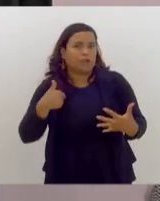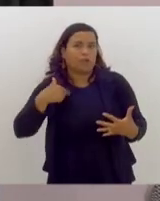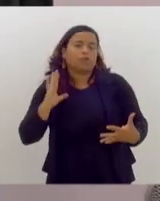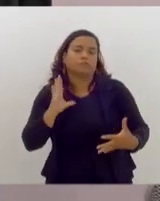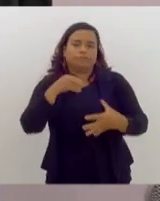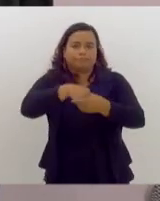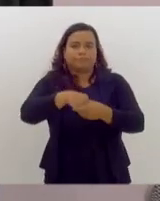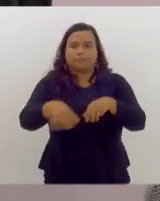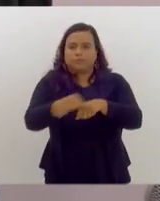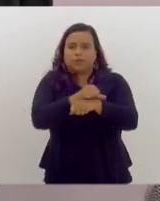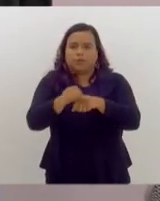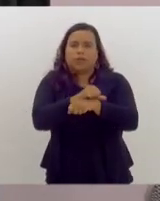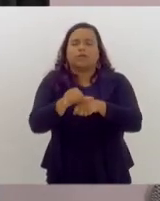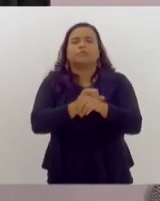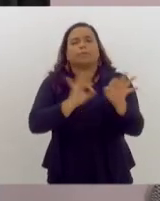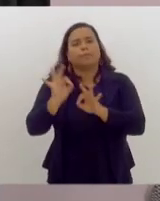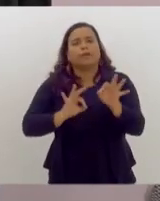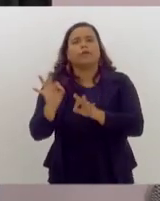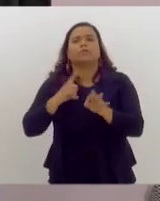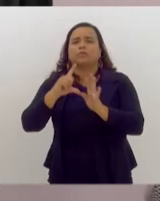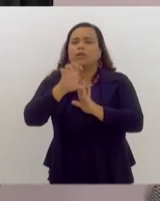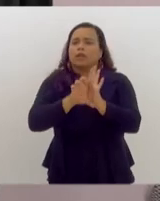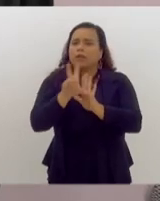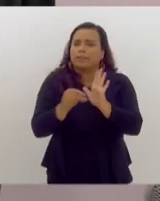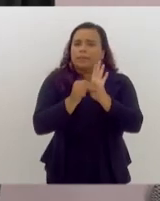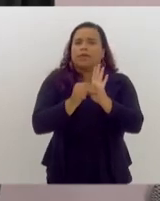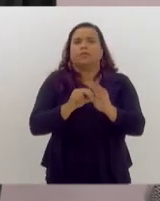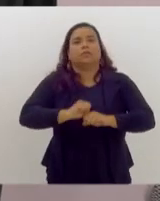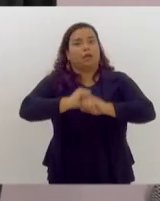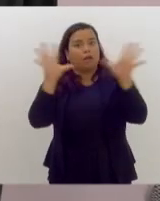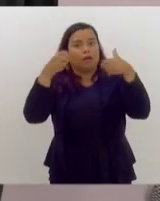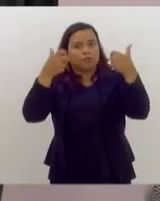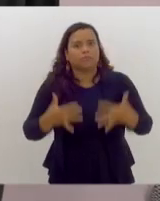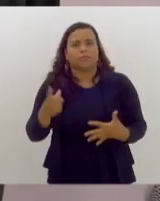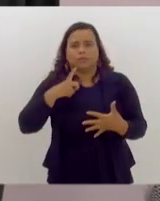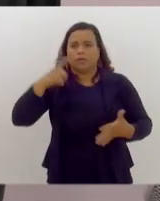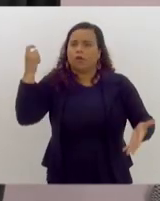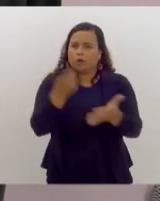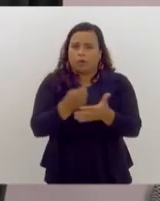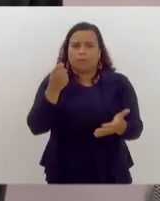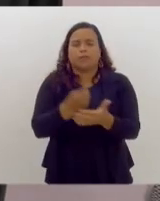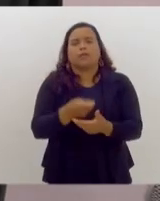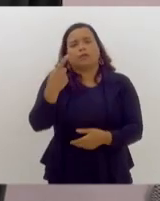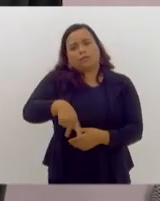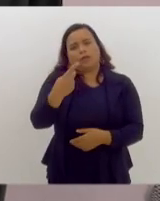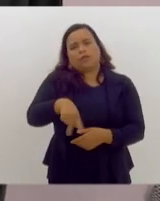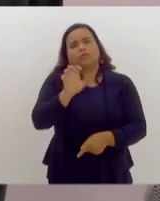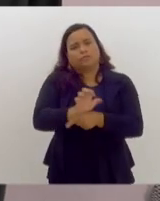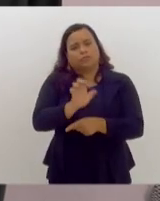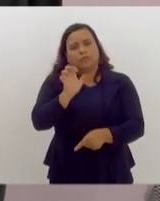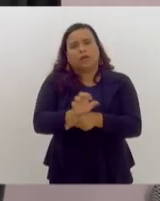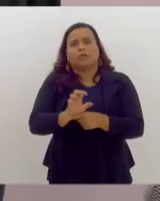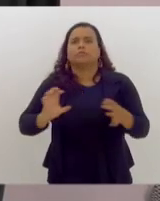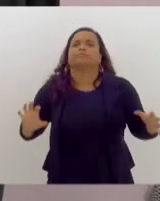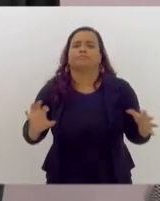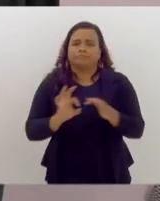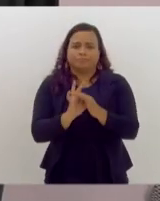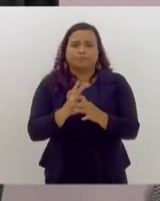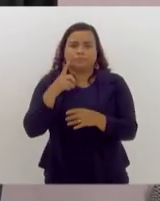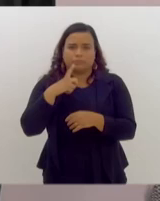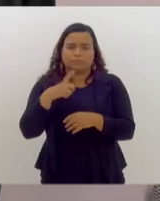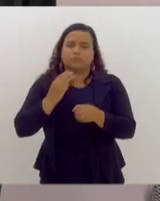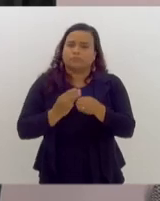as estratégias do plano, uma emenda onde fique claro que é obrigação do Estado pactuar junto